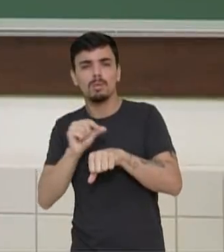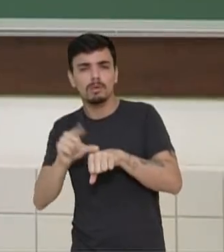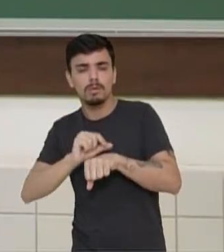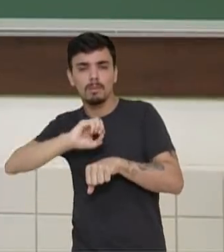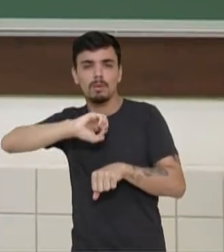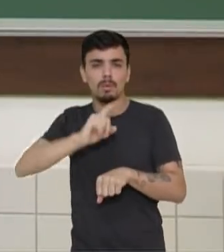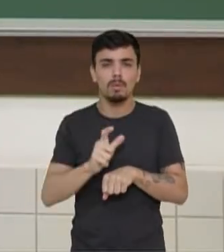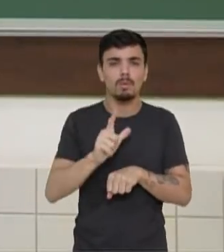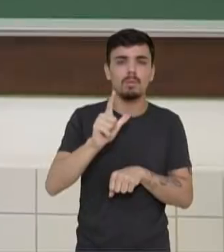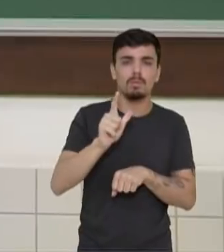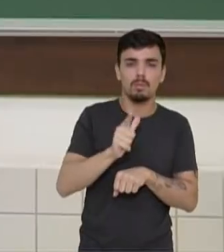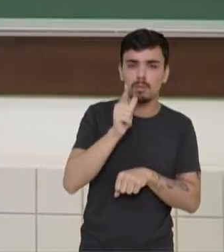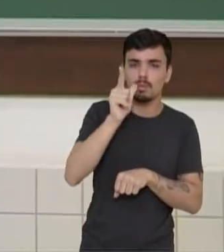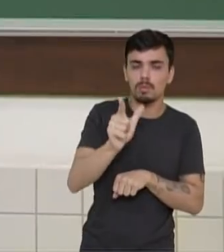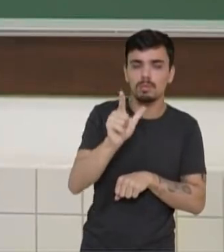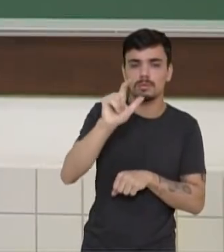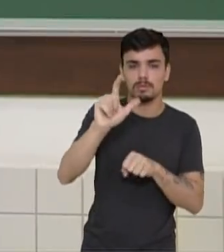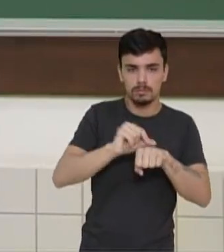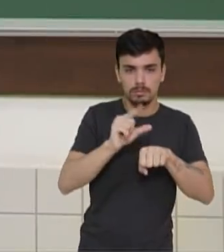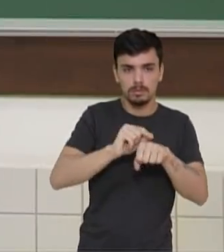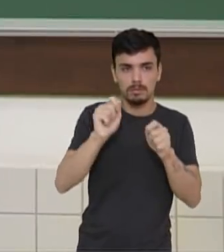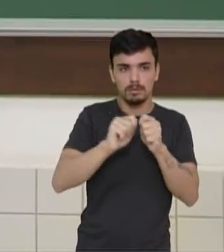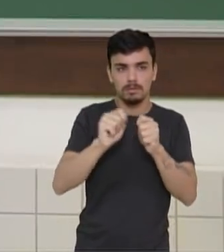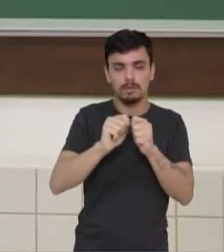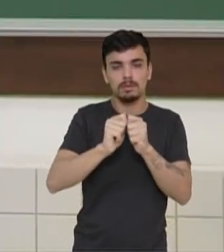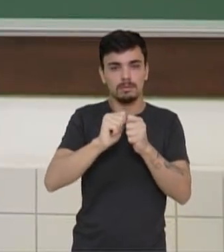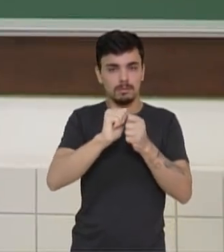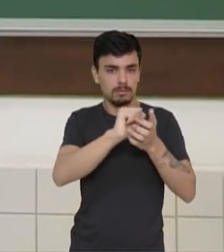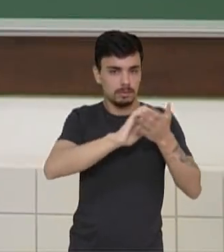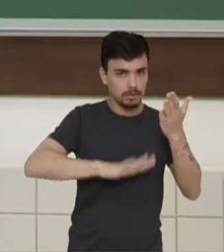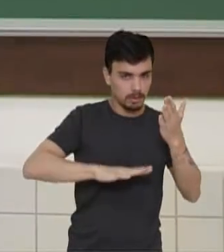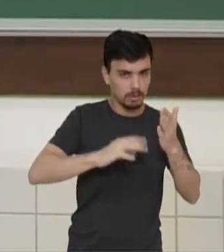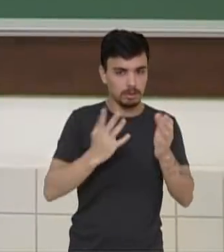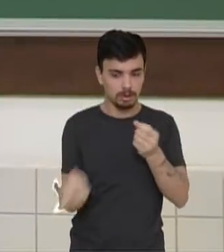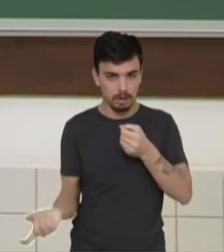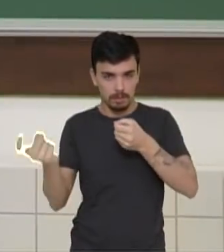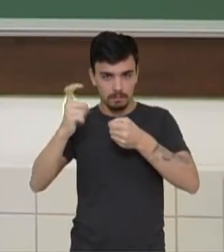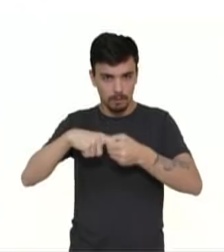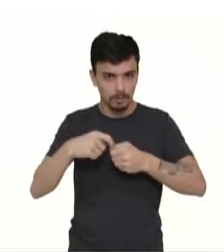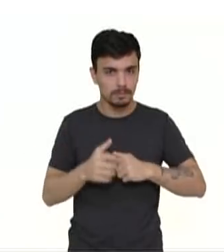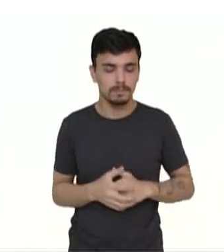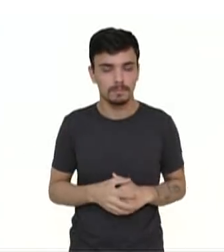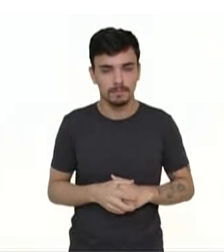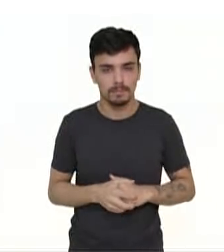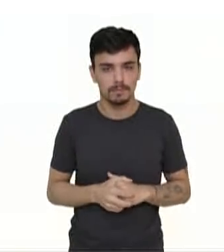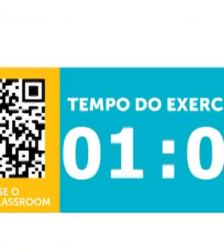locução adverbial nós temos, só para a gente fazer um exercício de aquecimento. E a gente retorna na sequência.